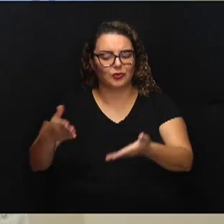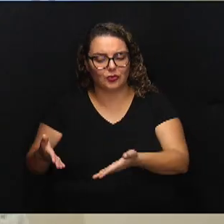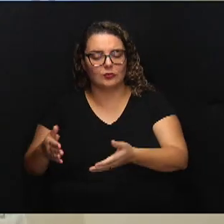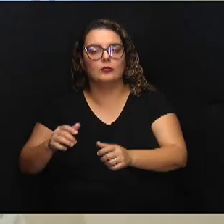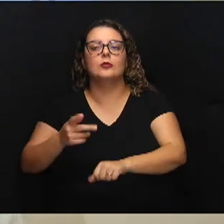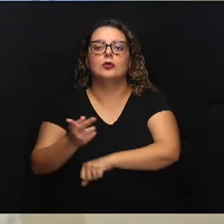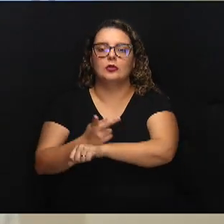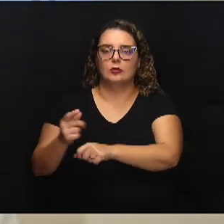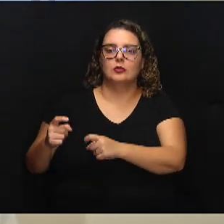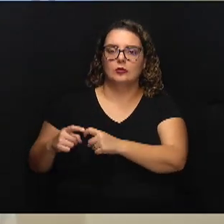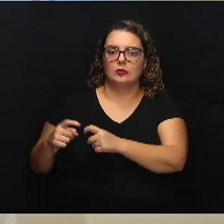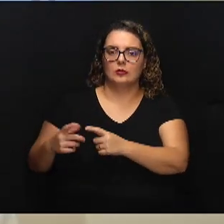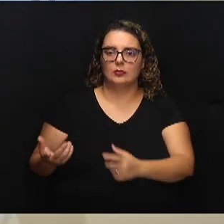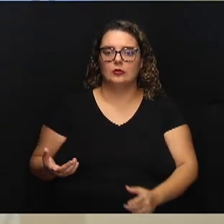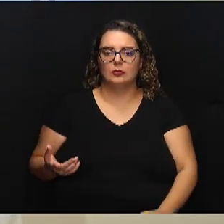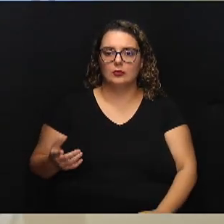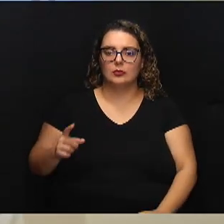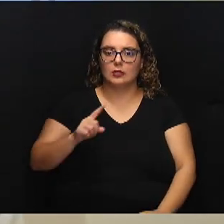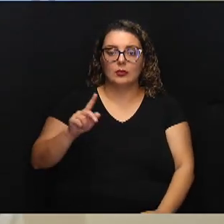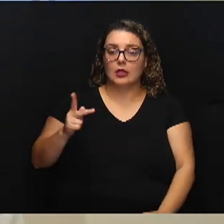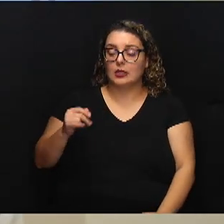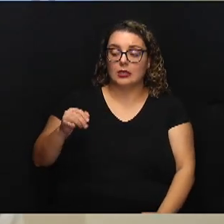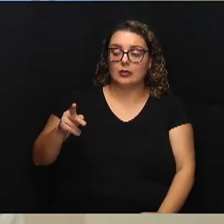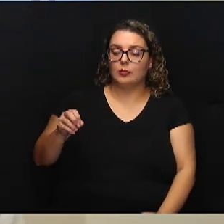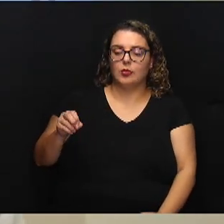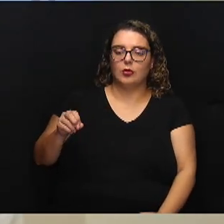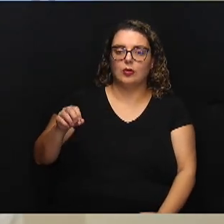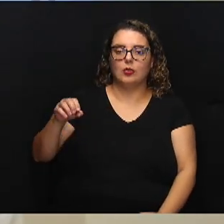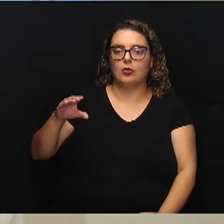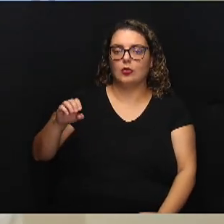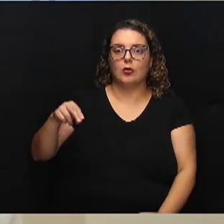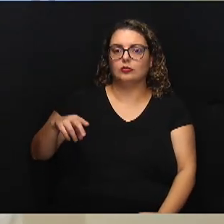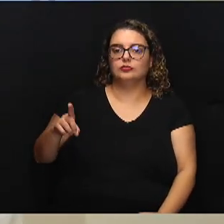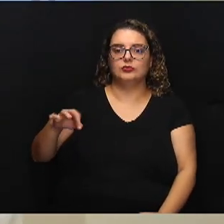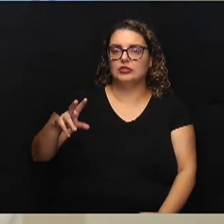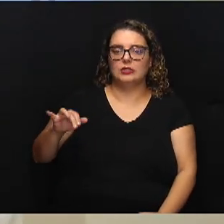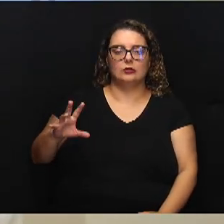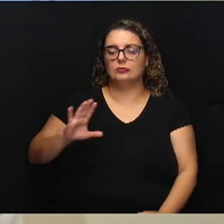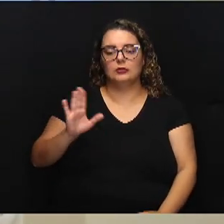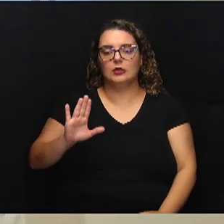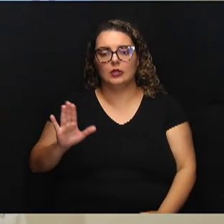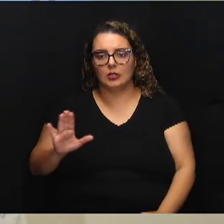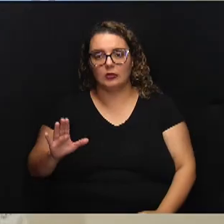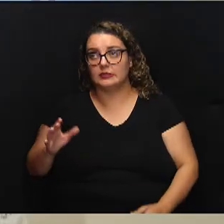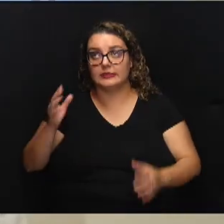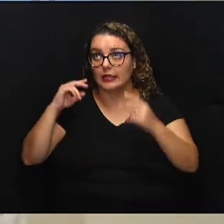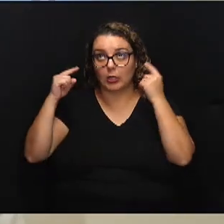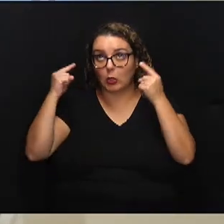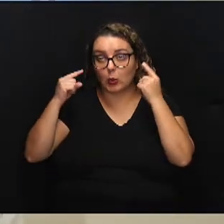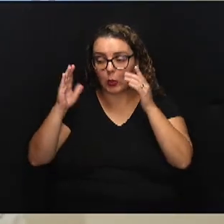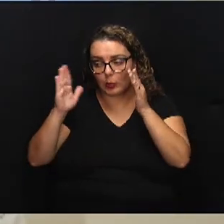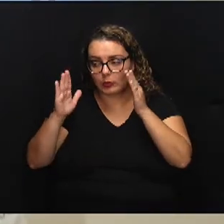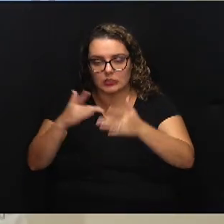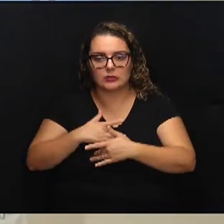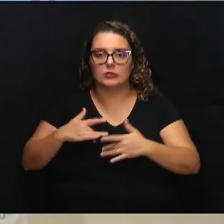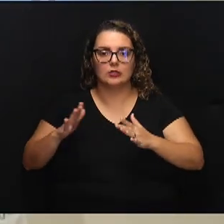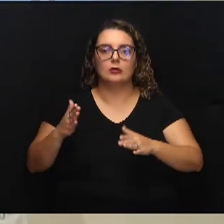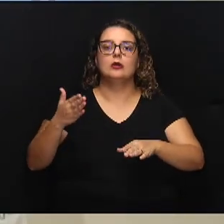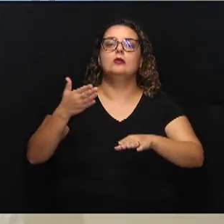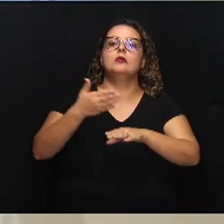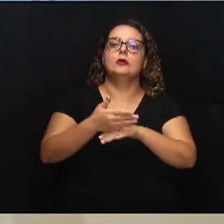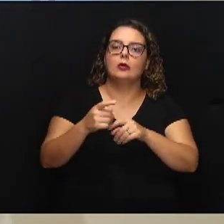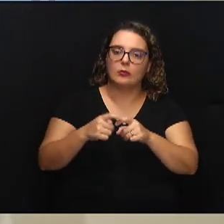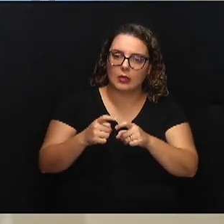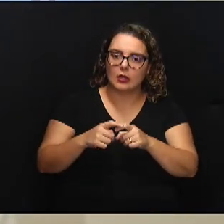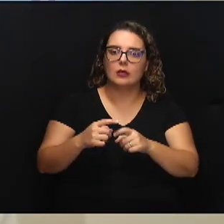médica. Não é ser hipocondríaco, isso é prestar atenção no seu corpo, prestar sinais que ele possa dar, e é melhor a gente ir ao médico e o médico falar